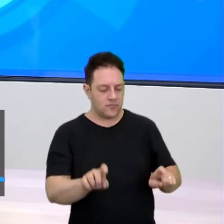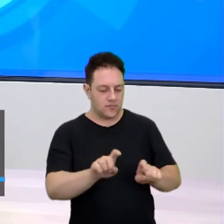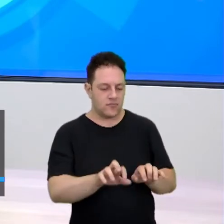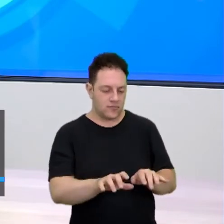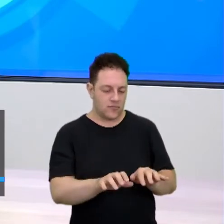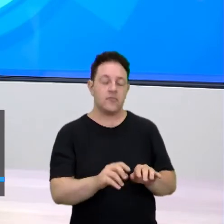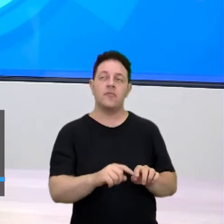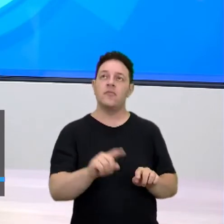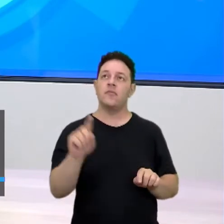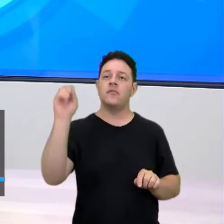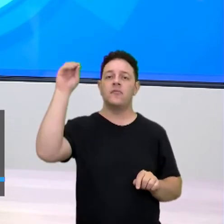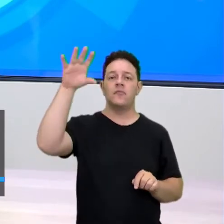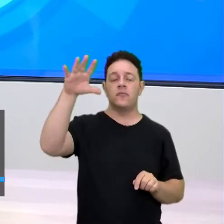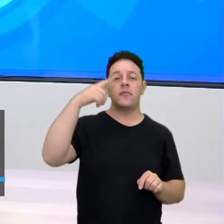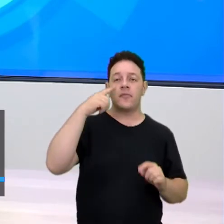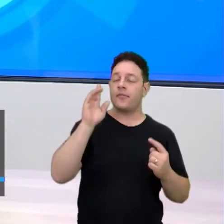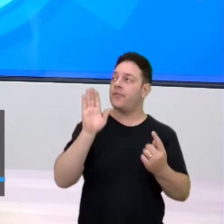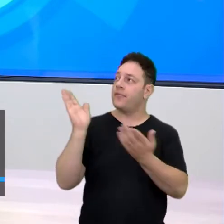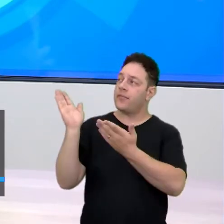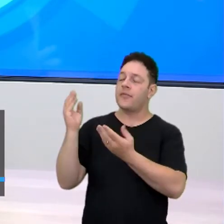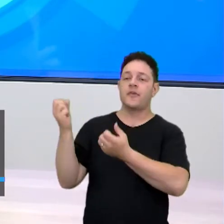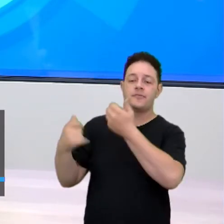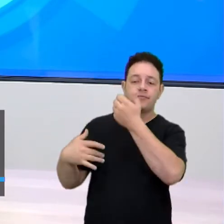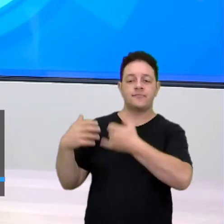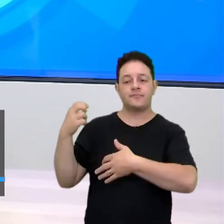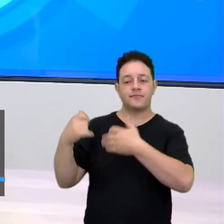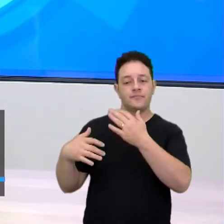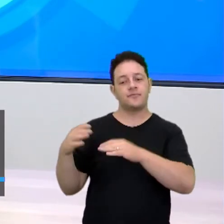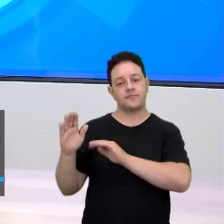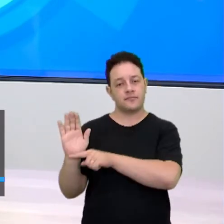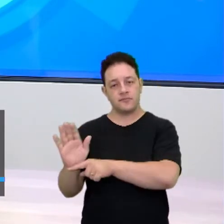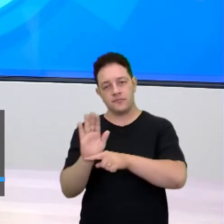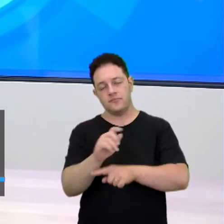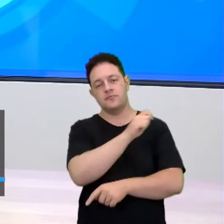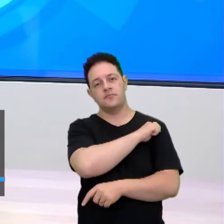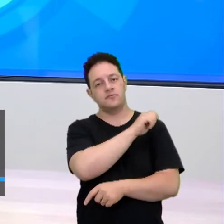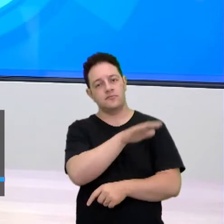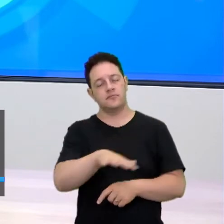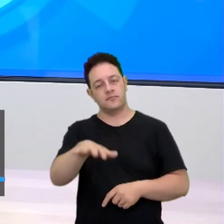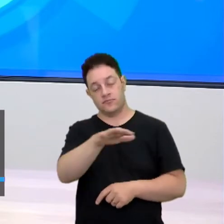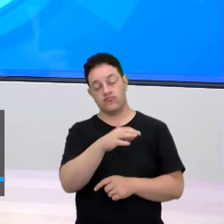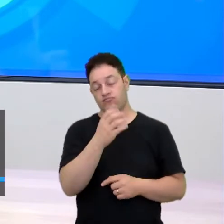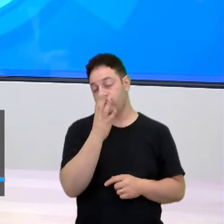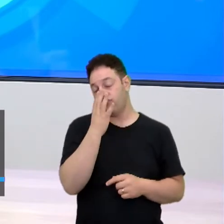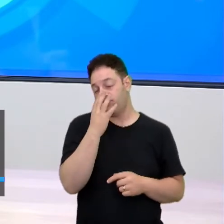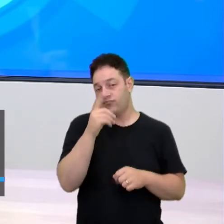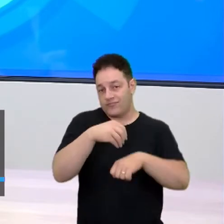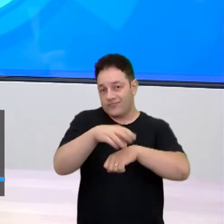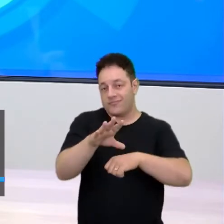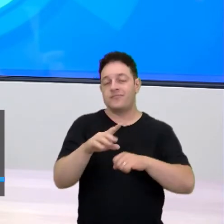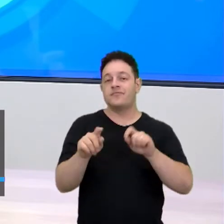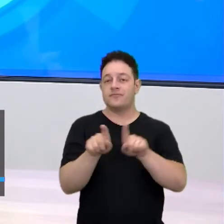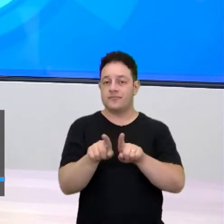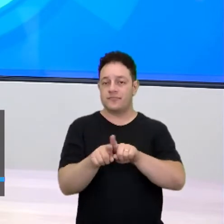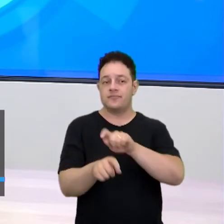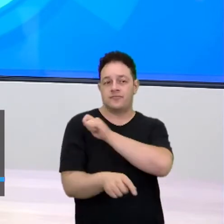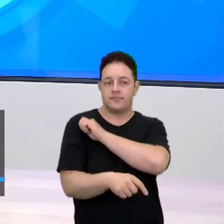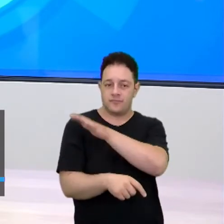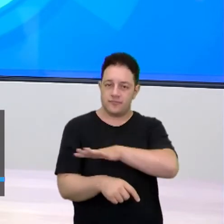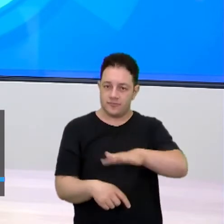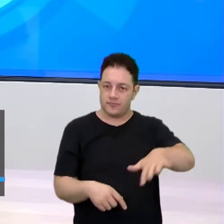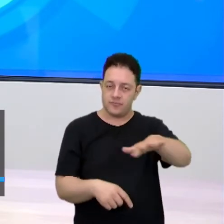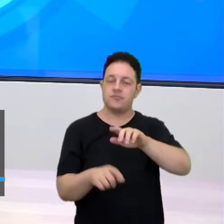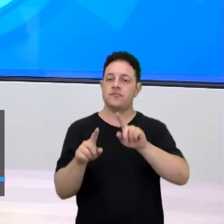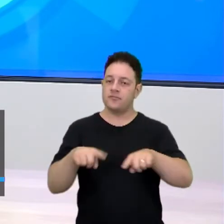aula e fazer esse trabalho com os seus alunos. É uma sugestão bem interessante para trabalhar. E os alunos também podem fazer